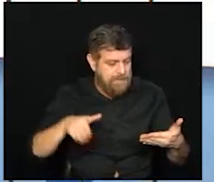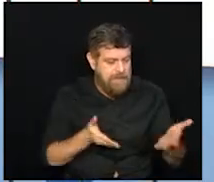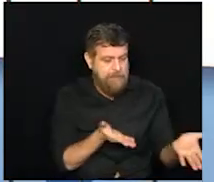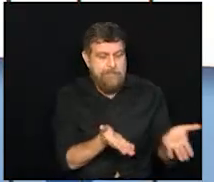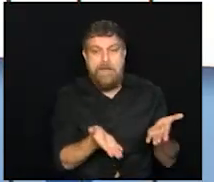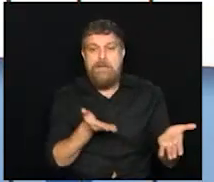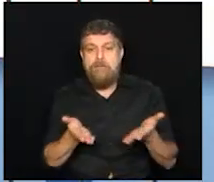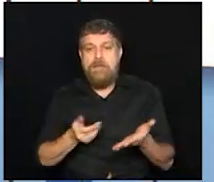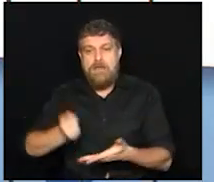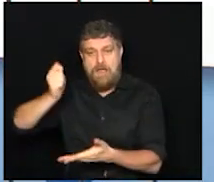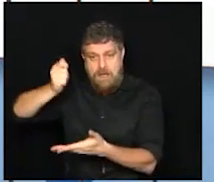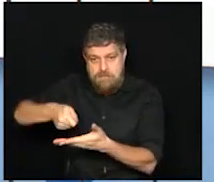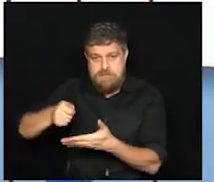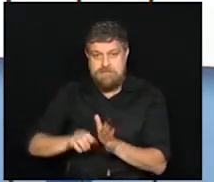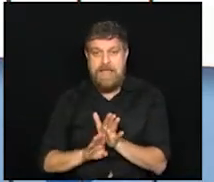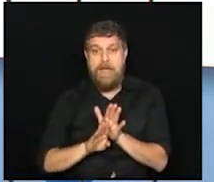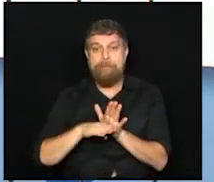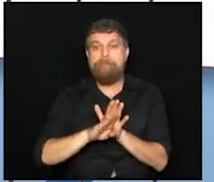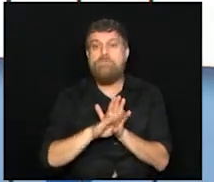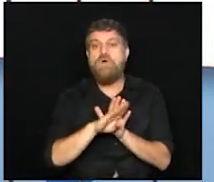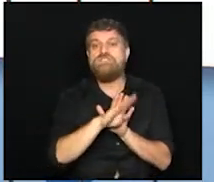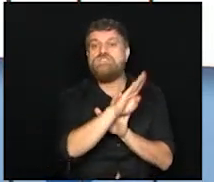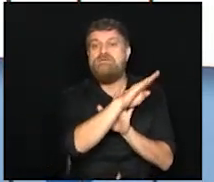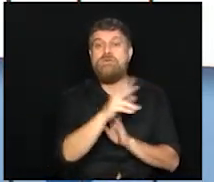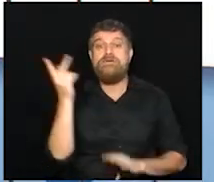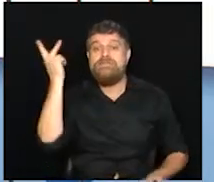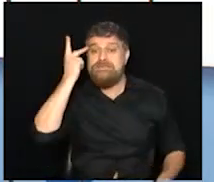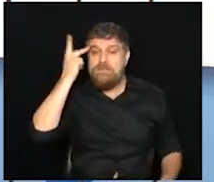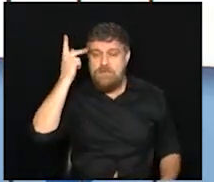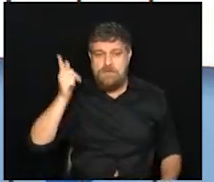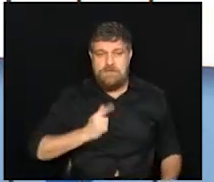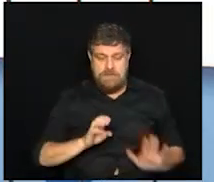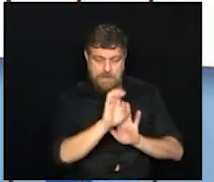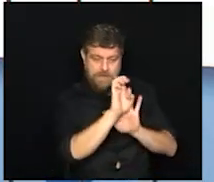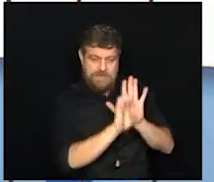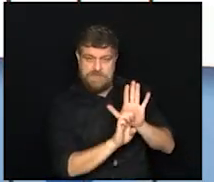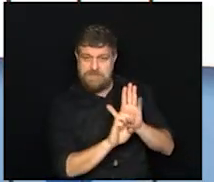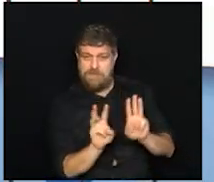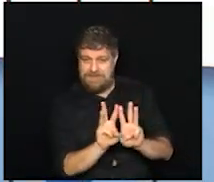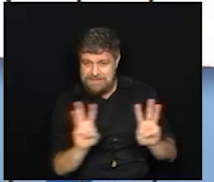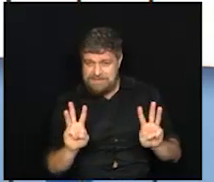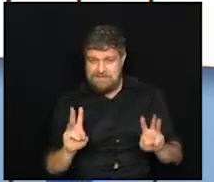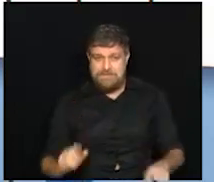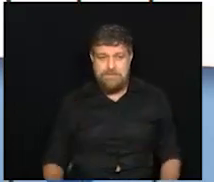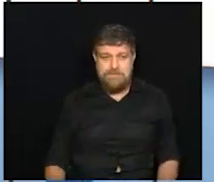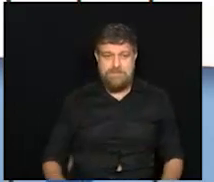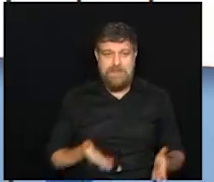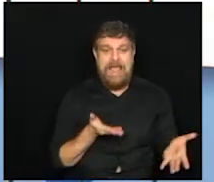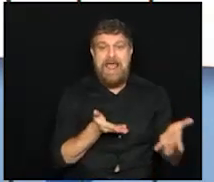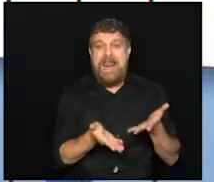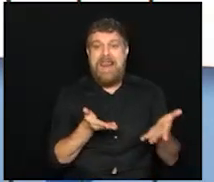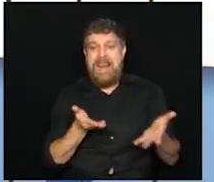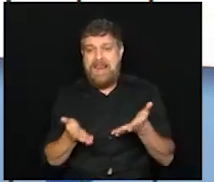leilão na Bolsa de Valores em São Paulo. O edital está no site Licitações